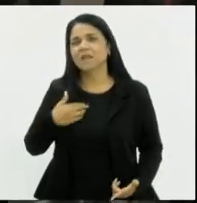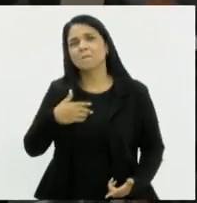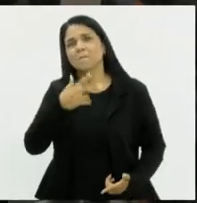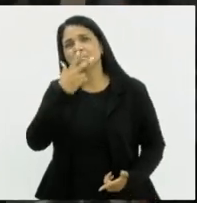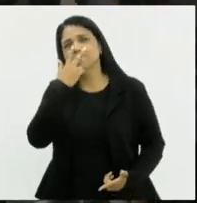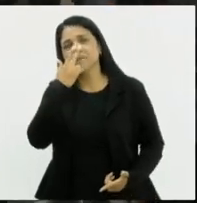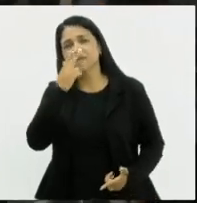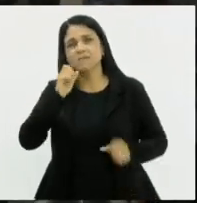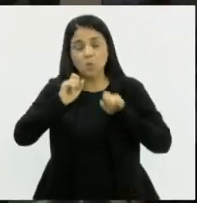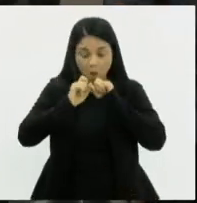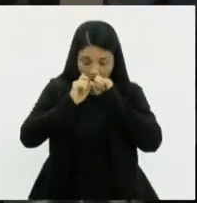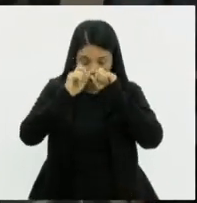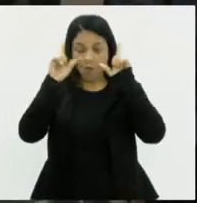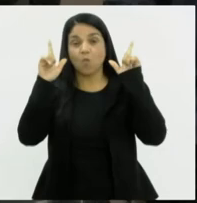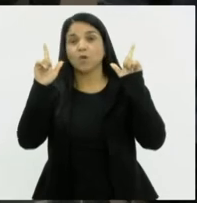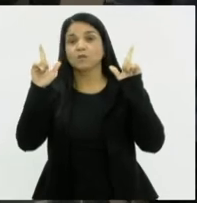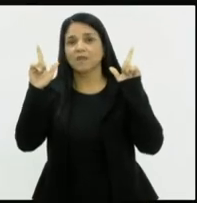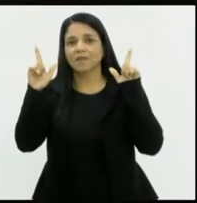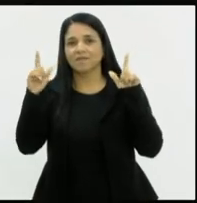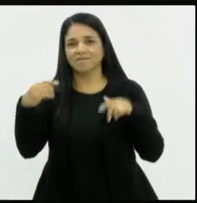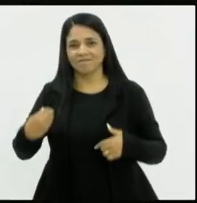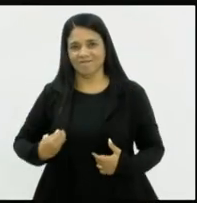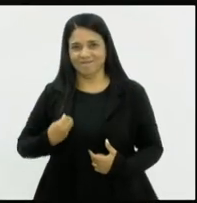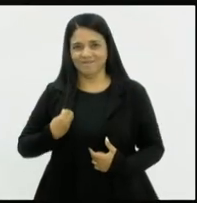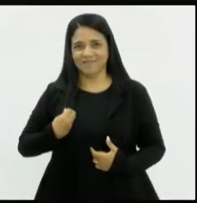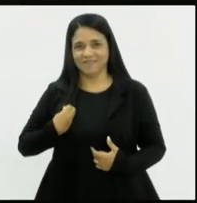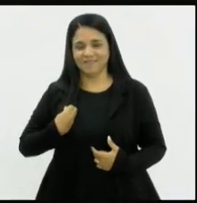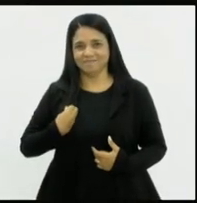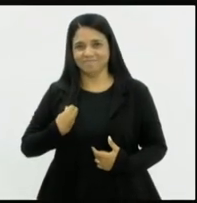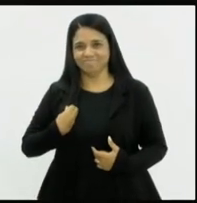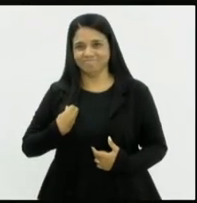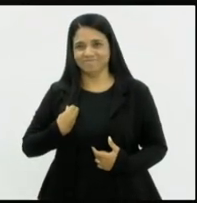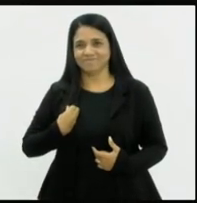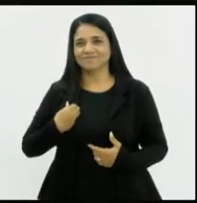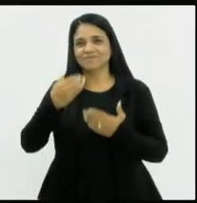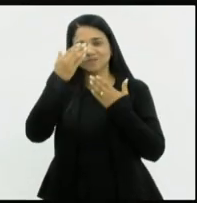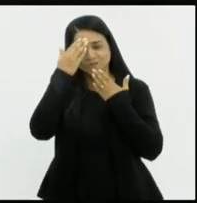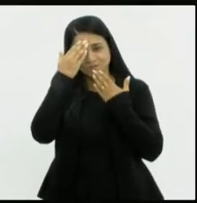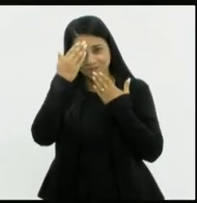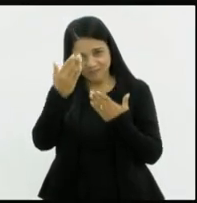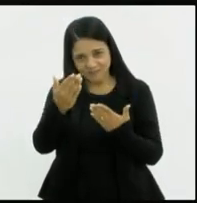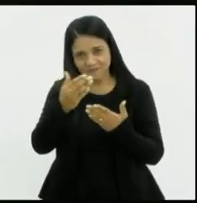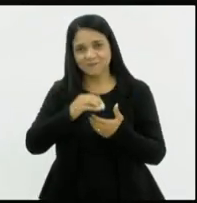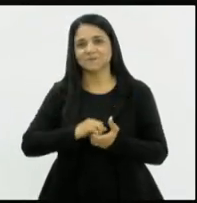tivesse acordado para uma vida. Muito obrigada.